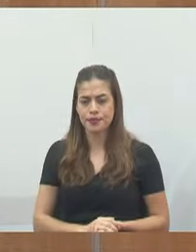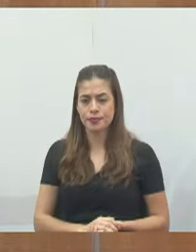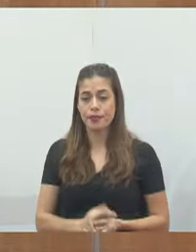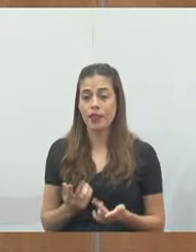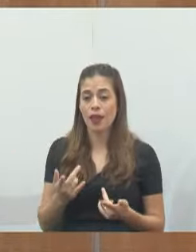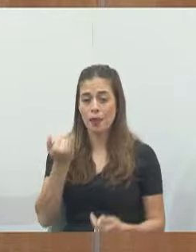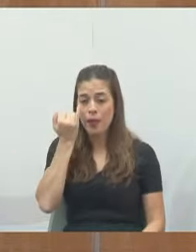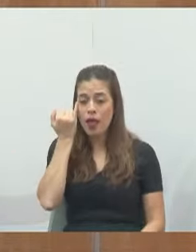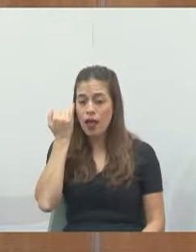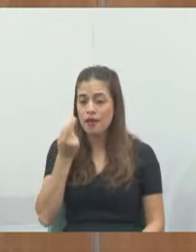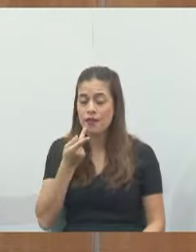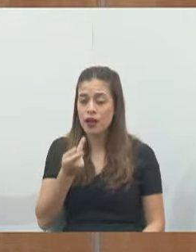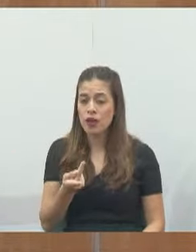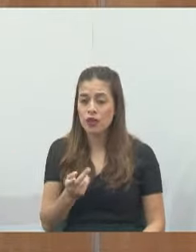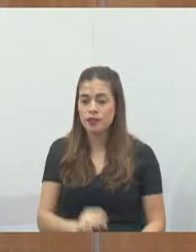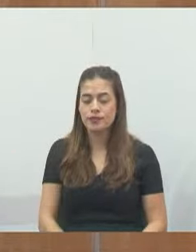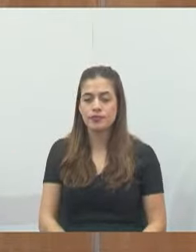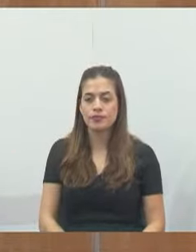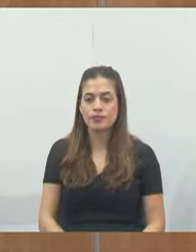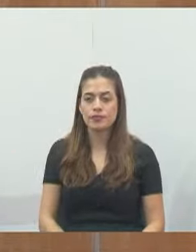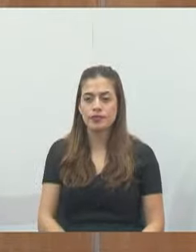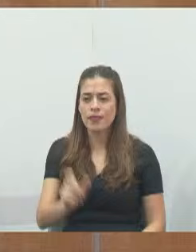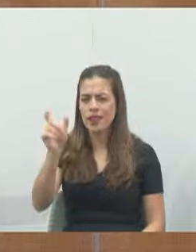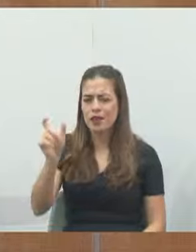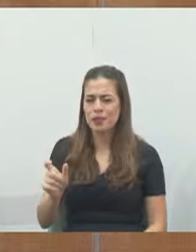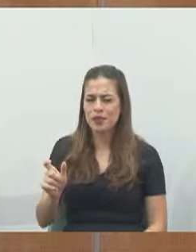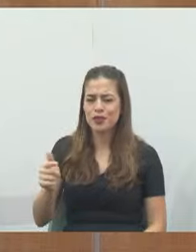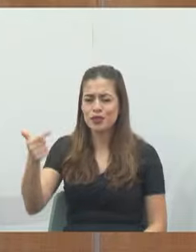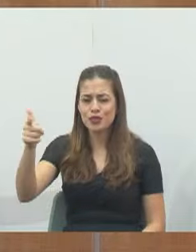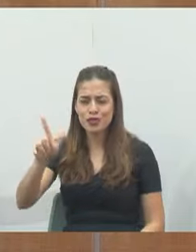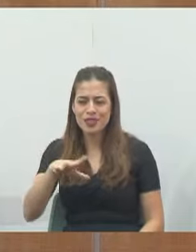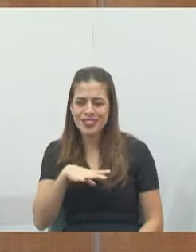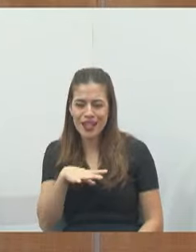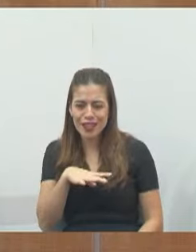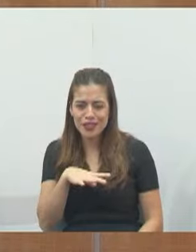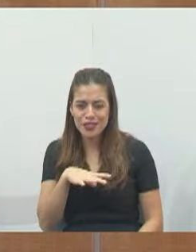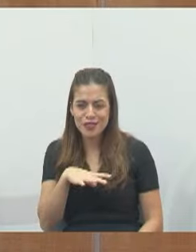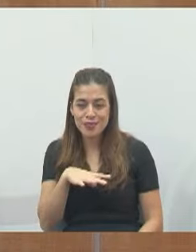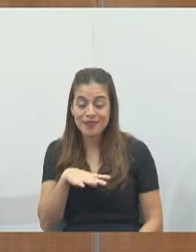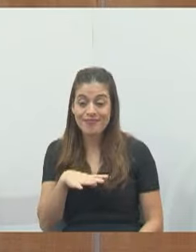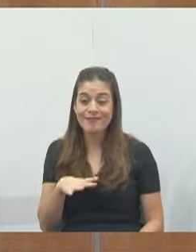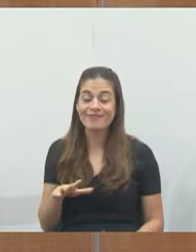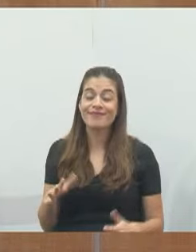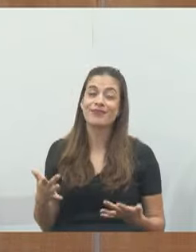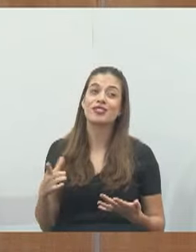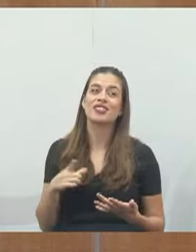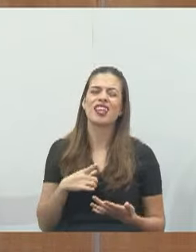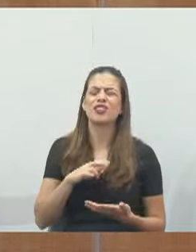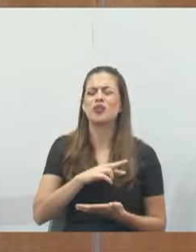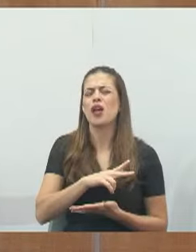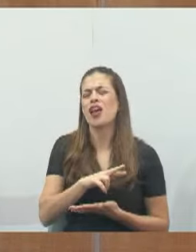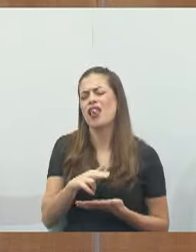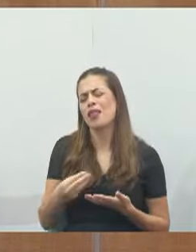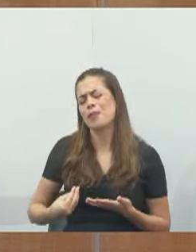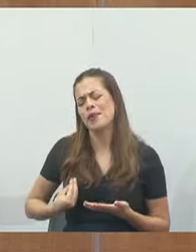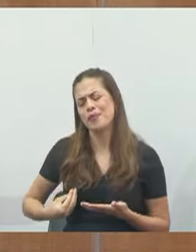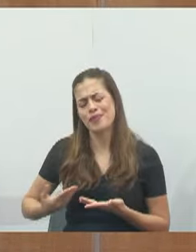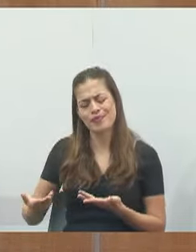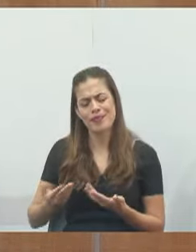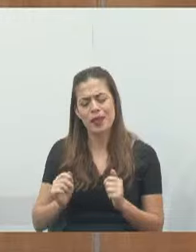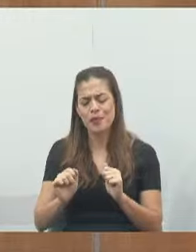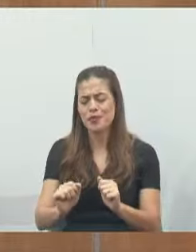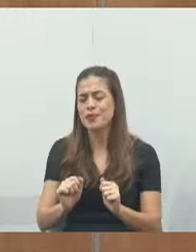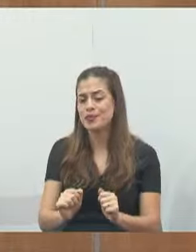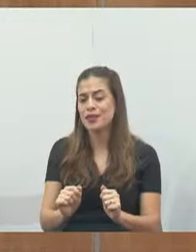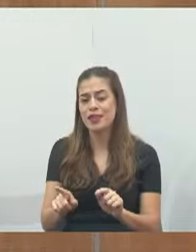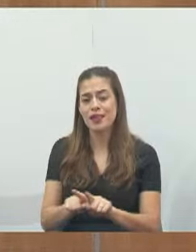Tereza falou, né? Uma pessoa de fora da cidade, né? Então, tem muitos aqui presentes que poderiam também